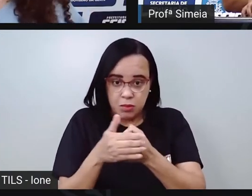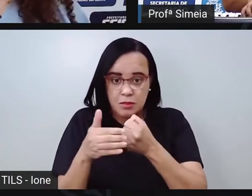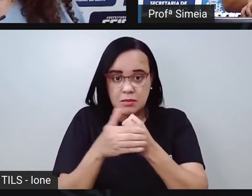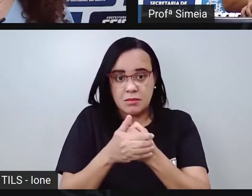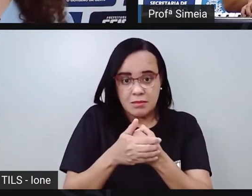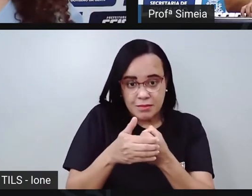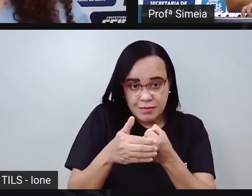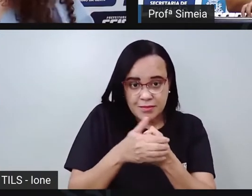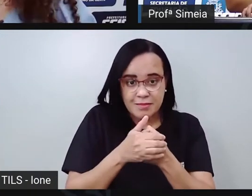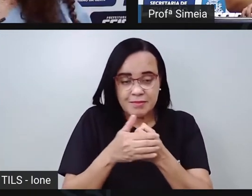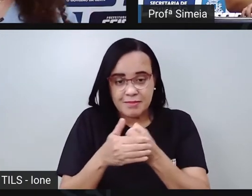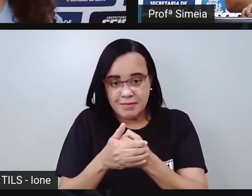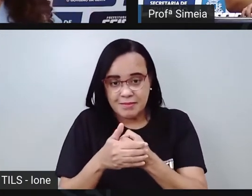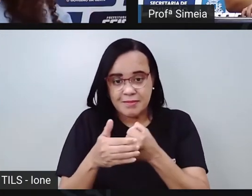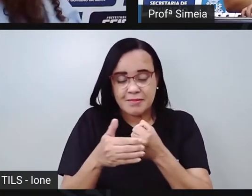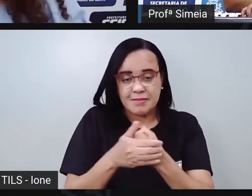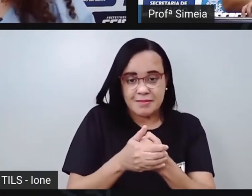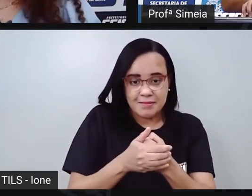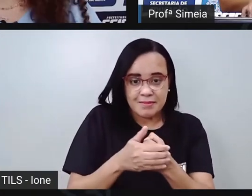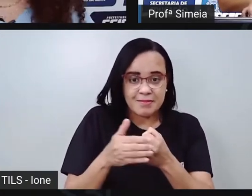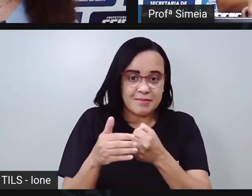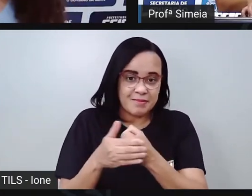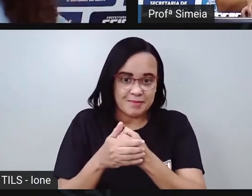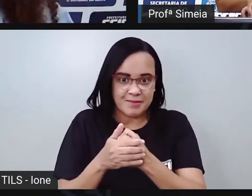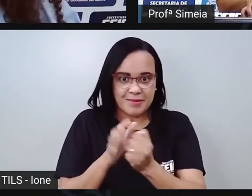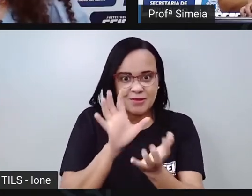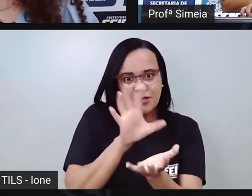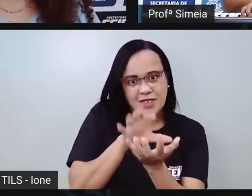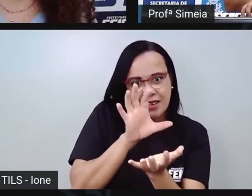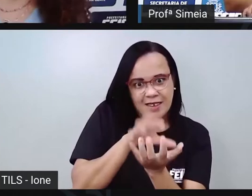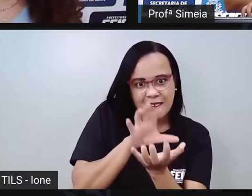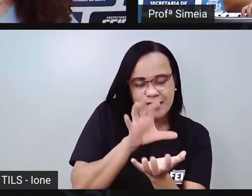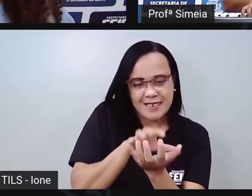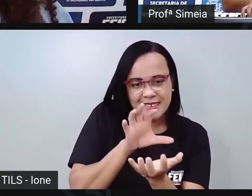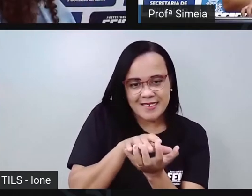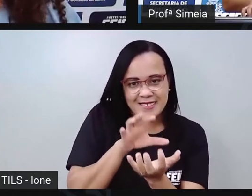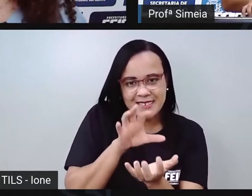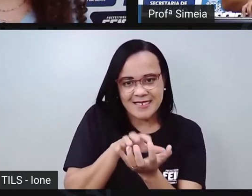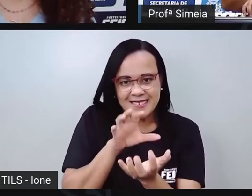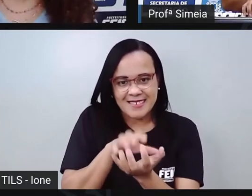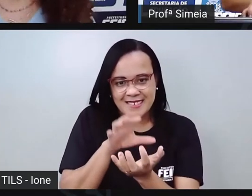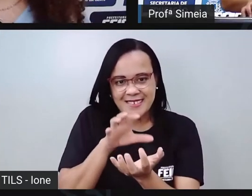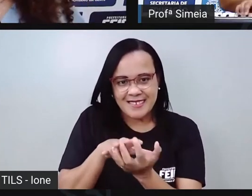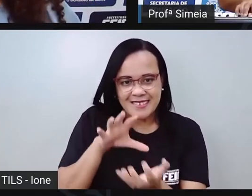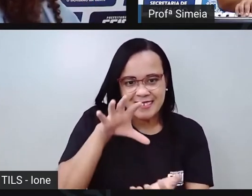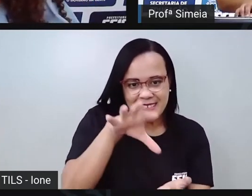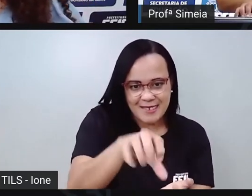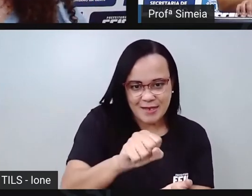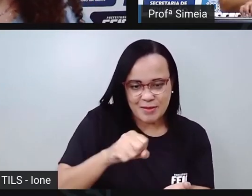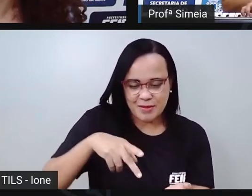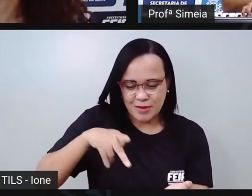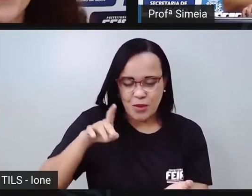esponja sua barriga Simão jacaré o